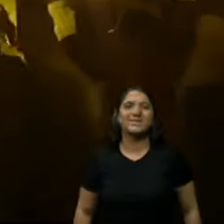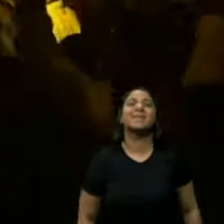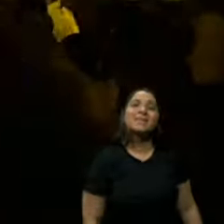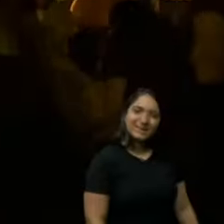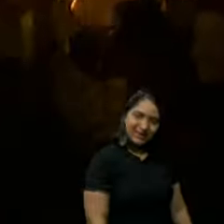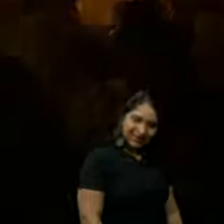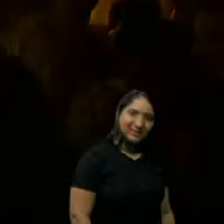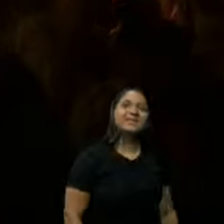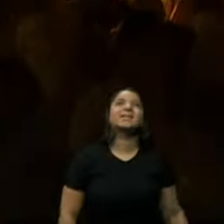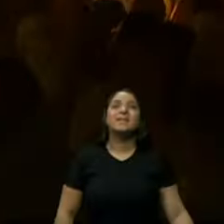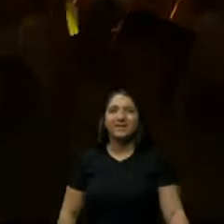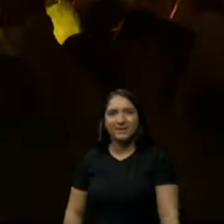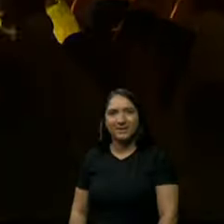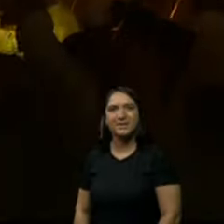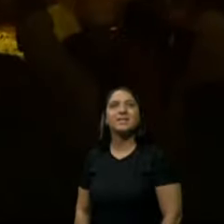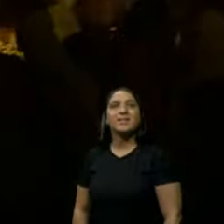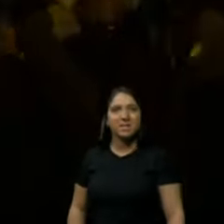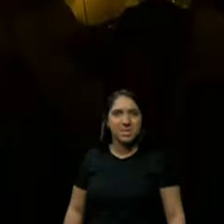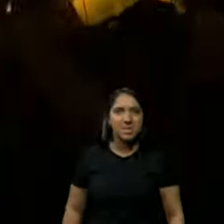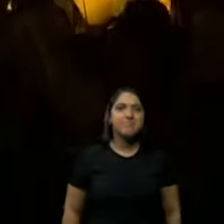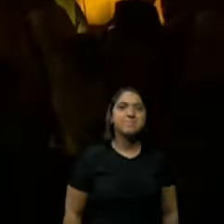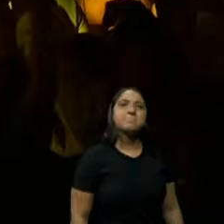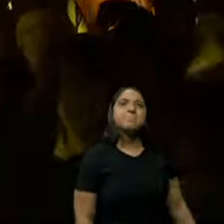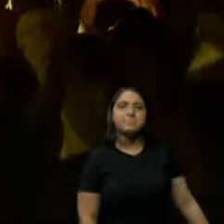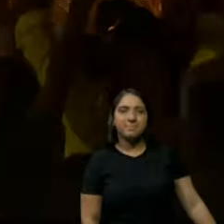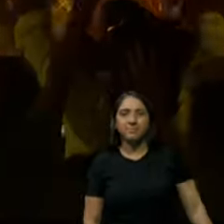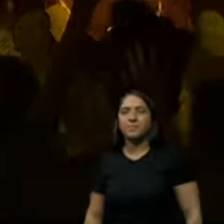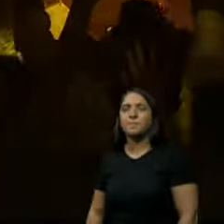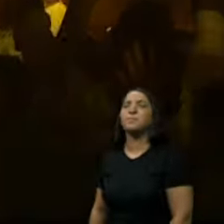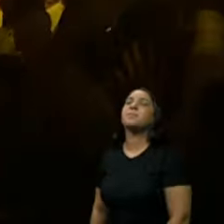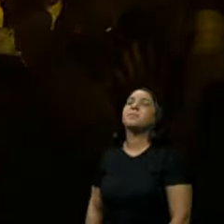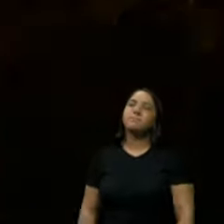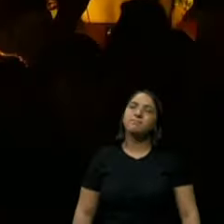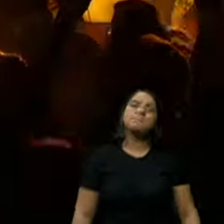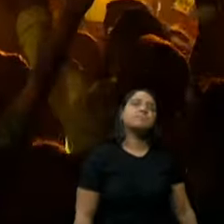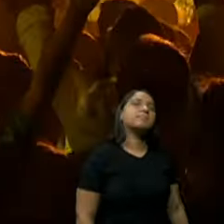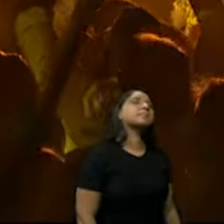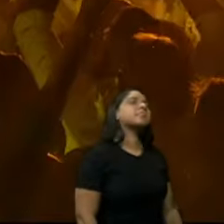E aí E aí